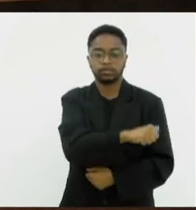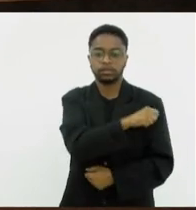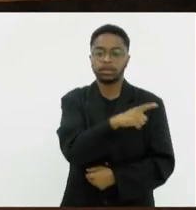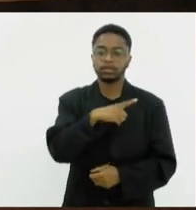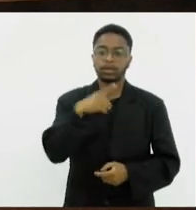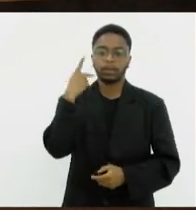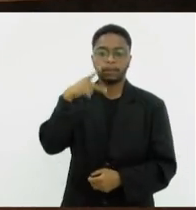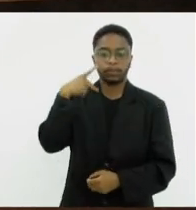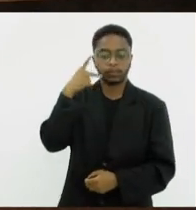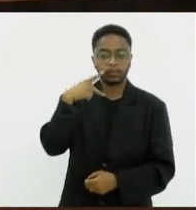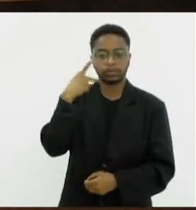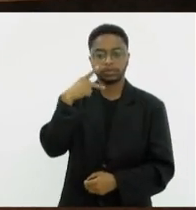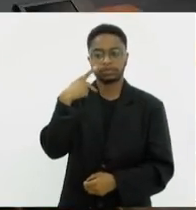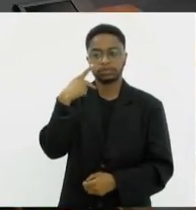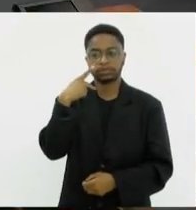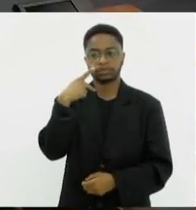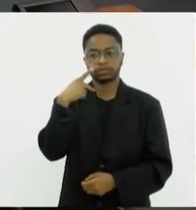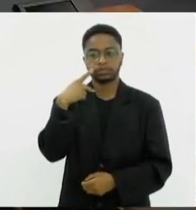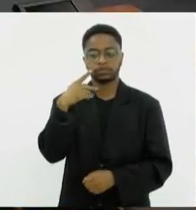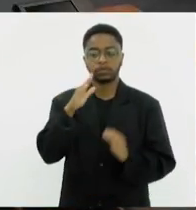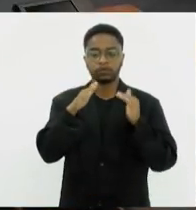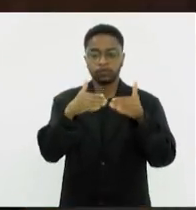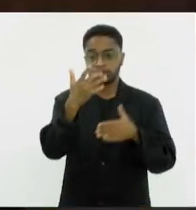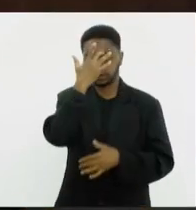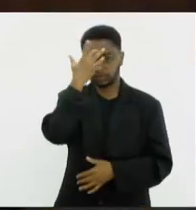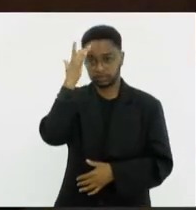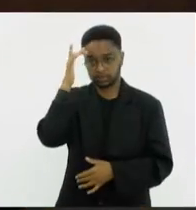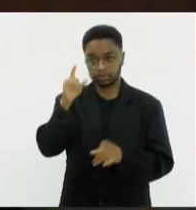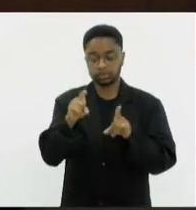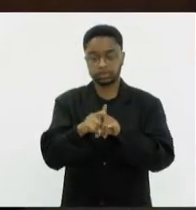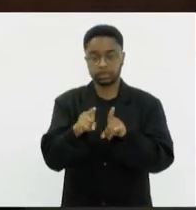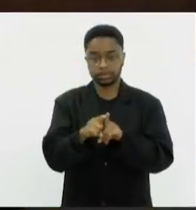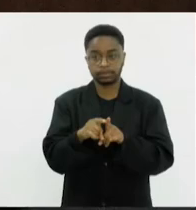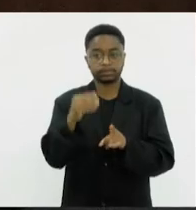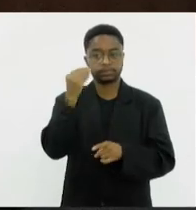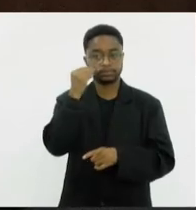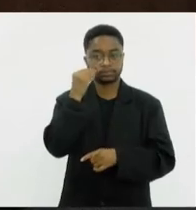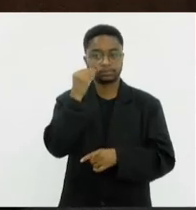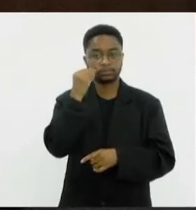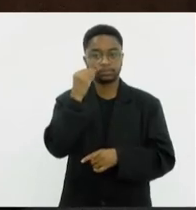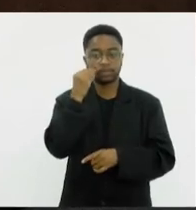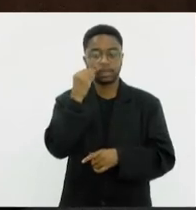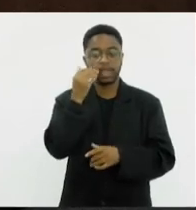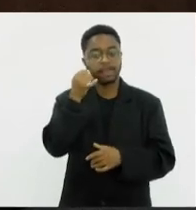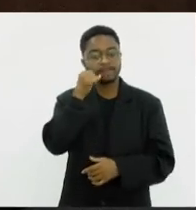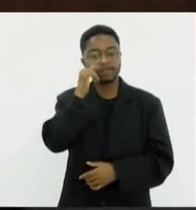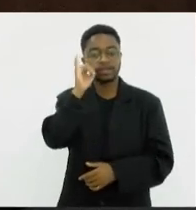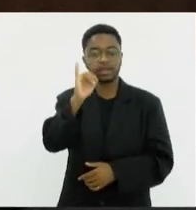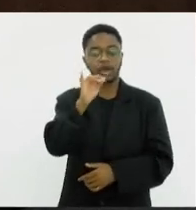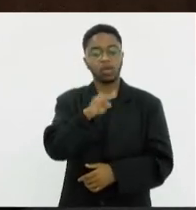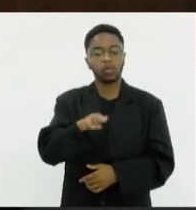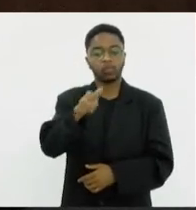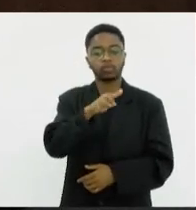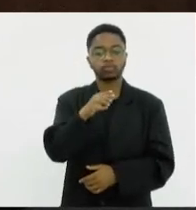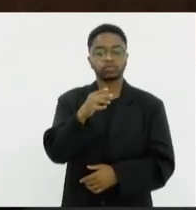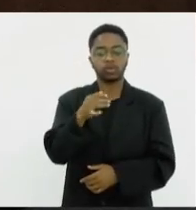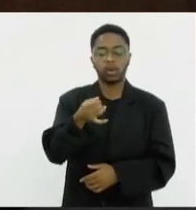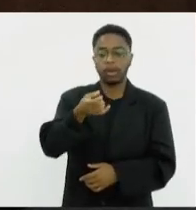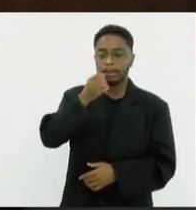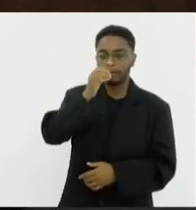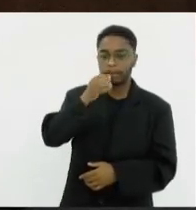política para a saúde mental, inclusive para enfrentamento ao uso abusivo de álcool e outras